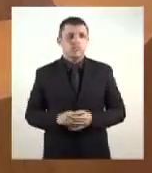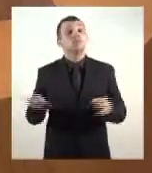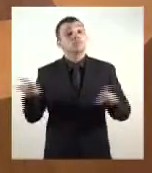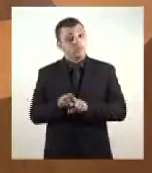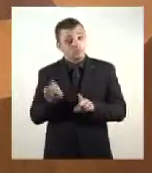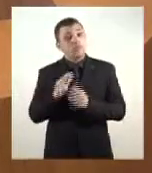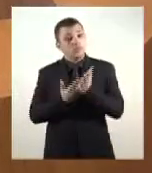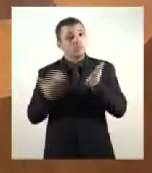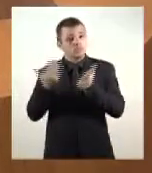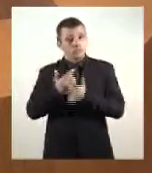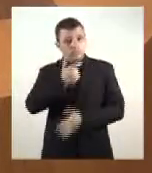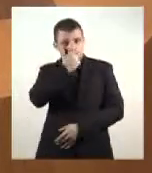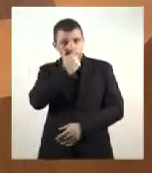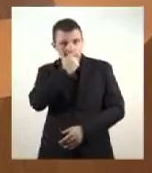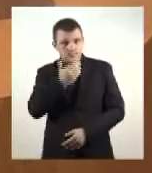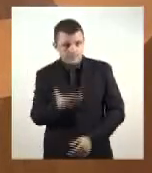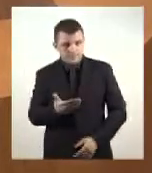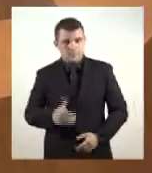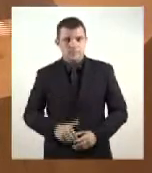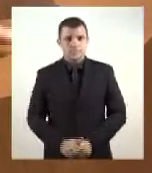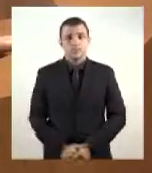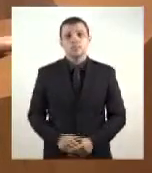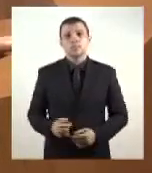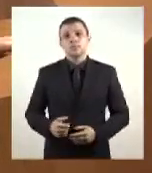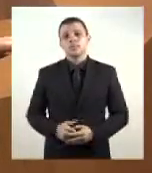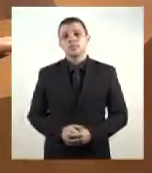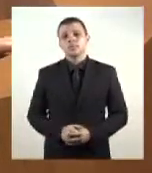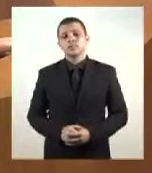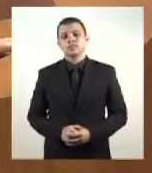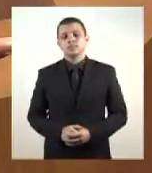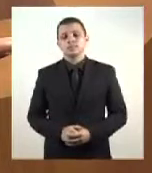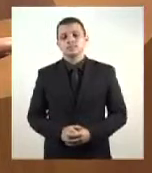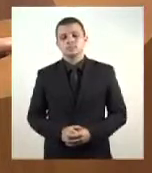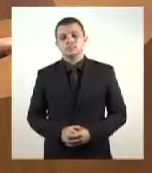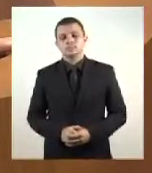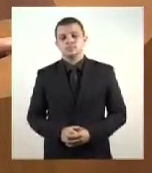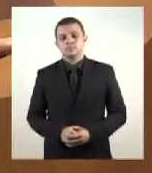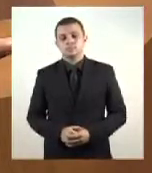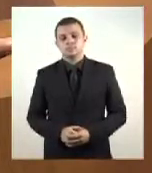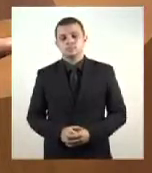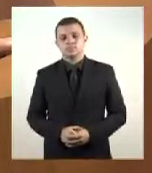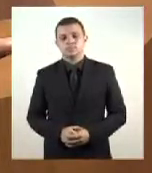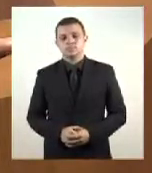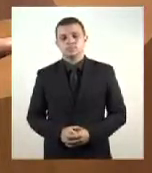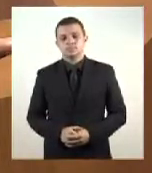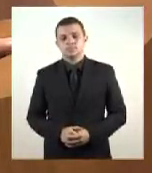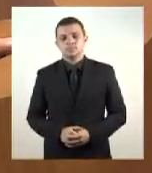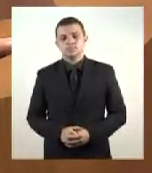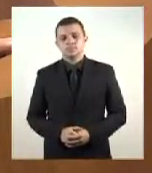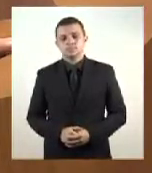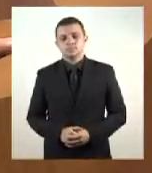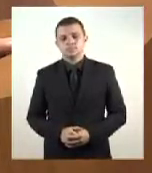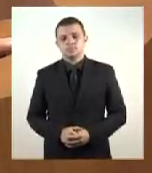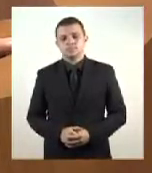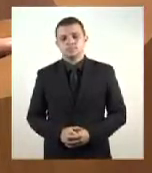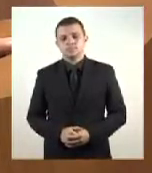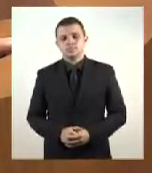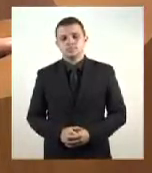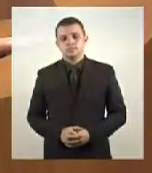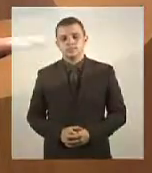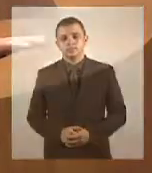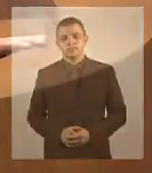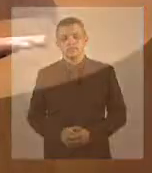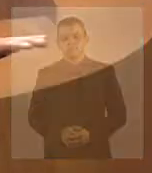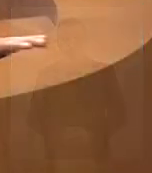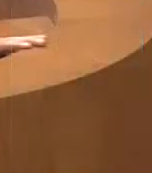Pires, deputado César Pires, e aí eu trago um dado mais importante, no final, eles sempre conseguem as reivindicações